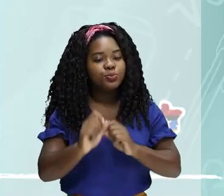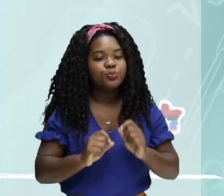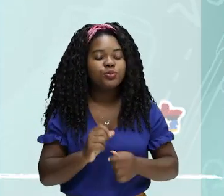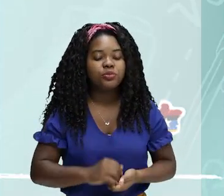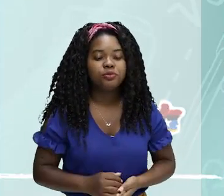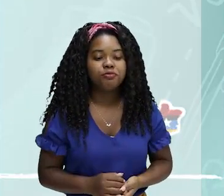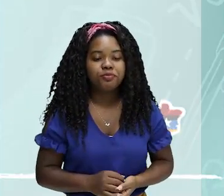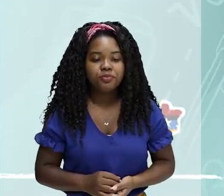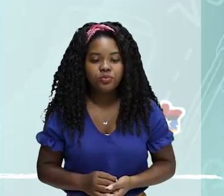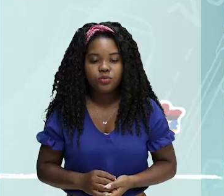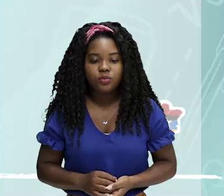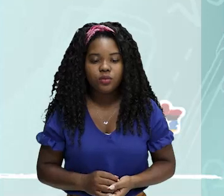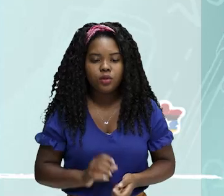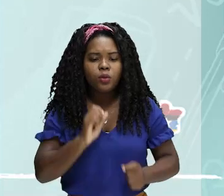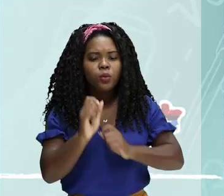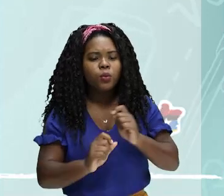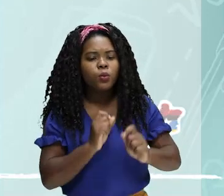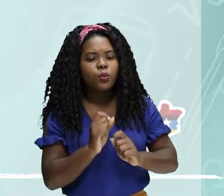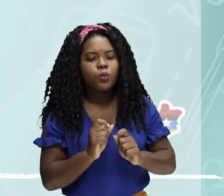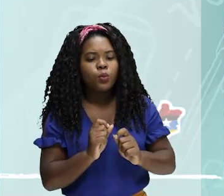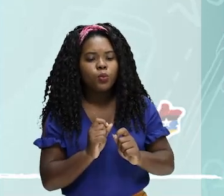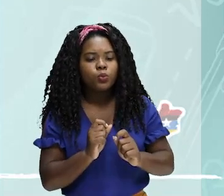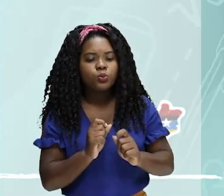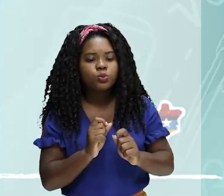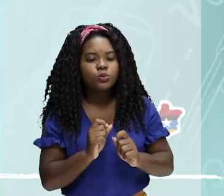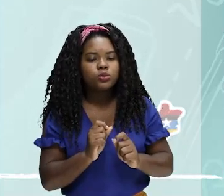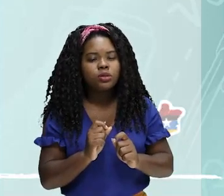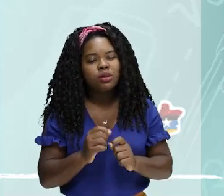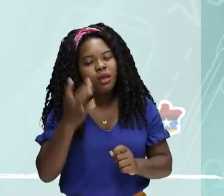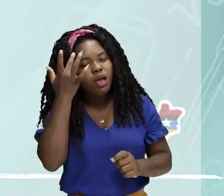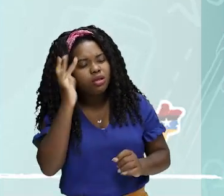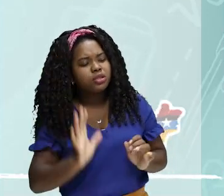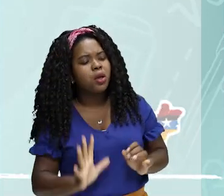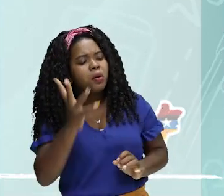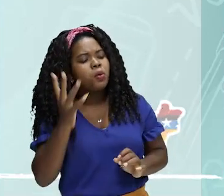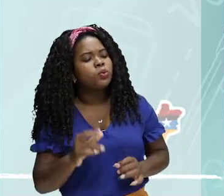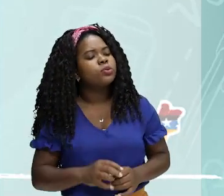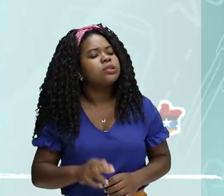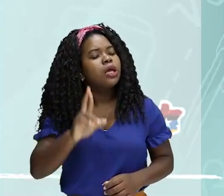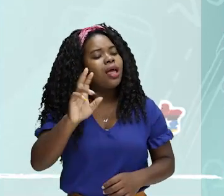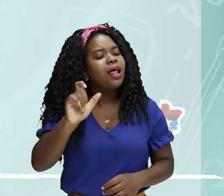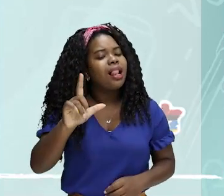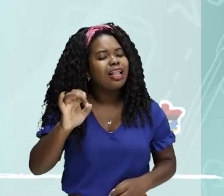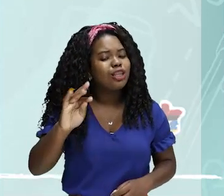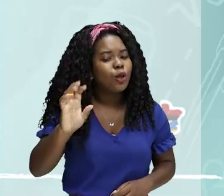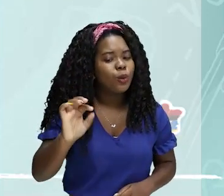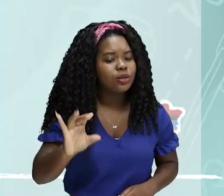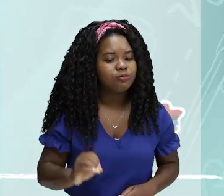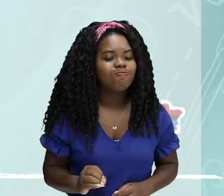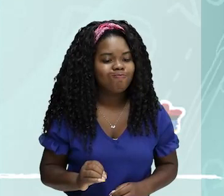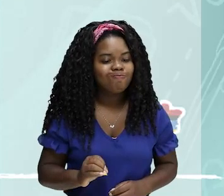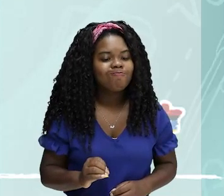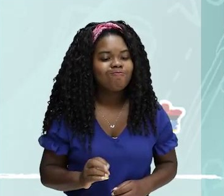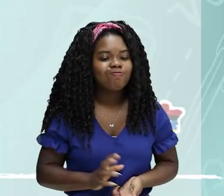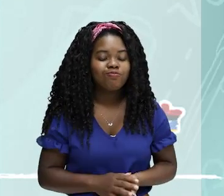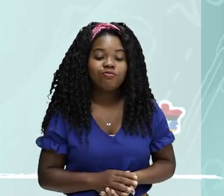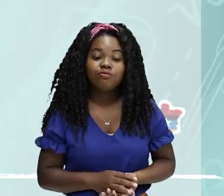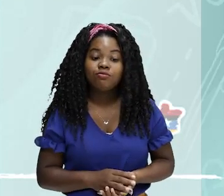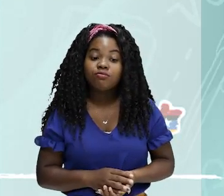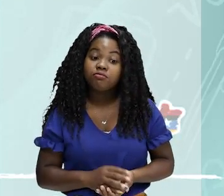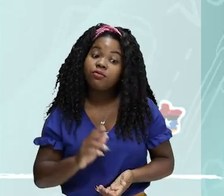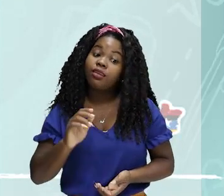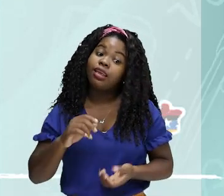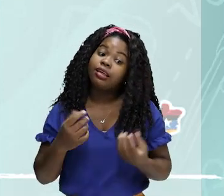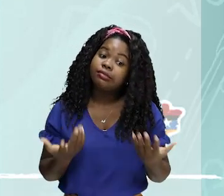que haya passado com los informes? Então, o que você acha que aconteceu com os relatórios? Puede ser que